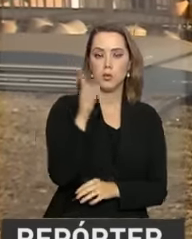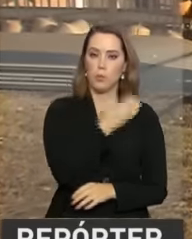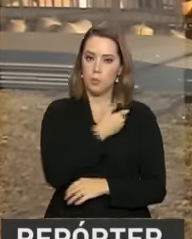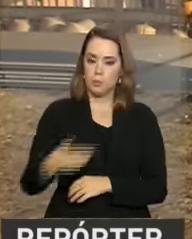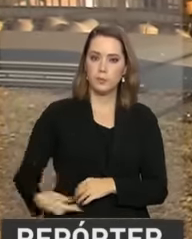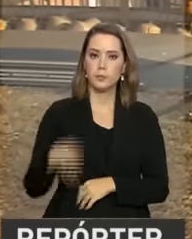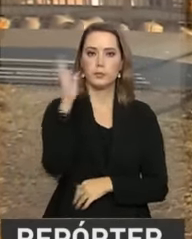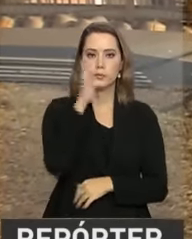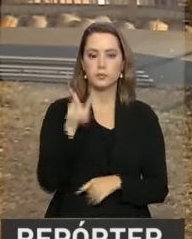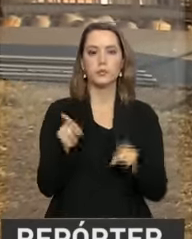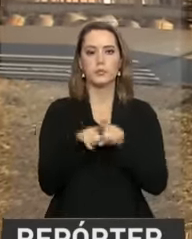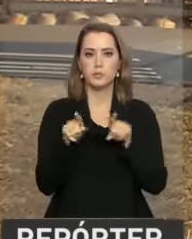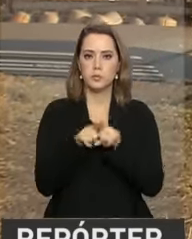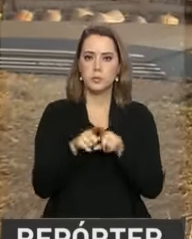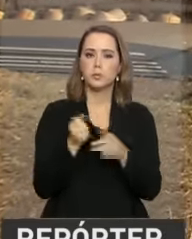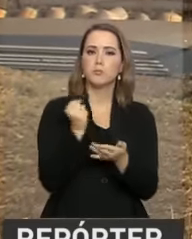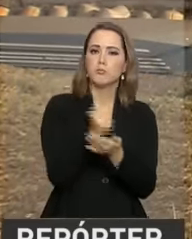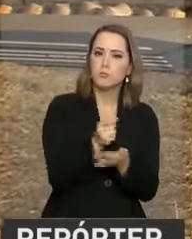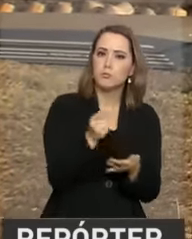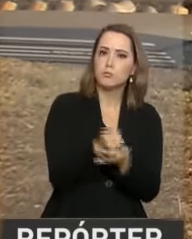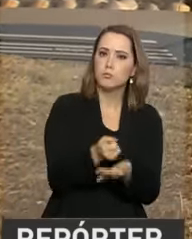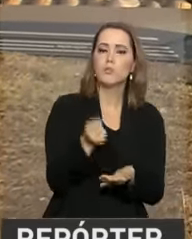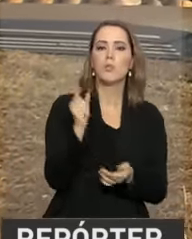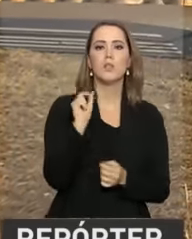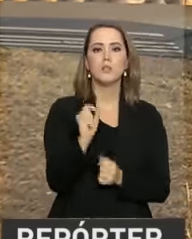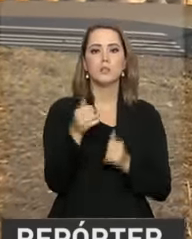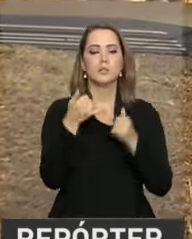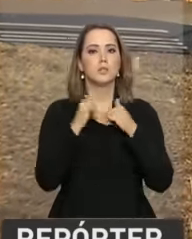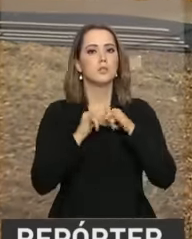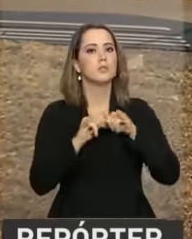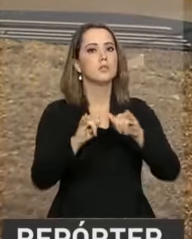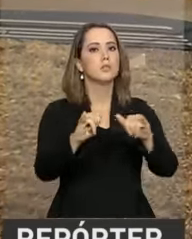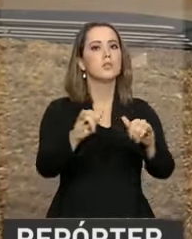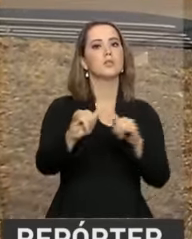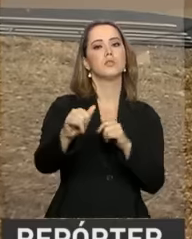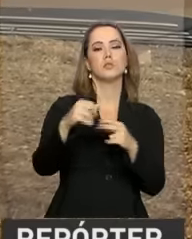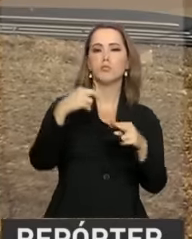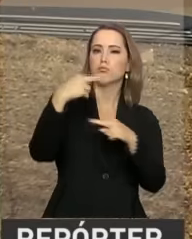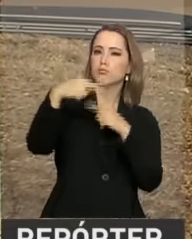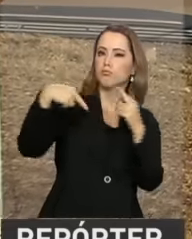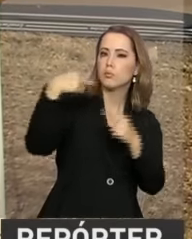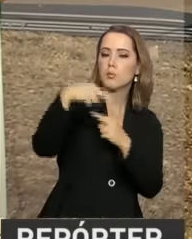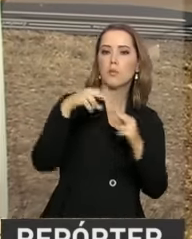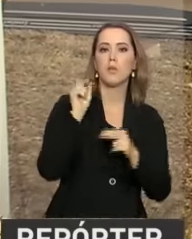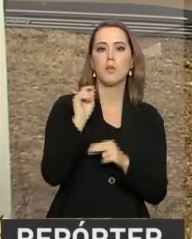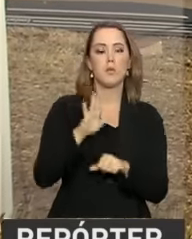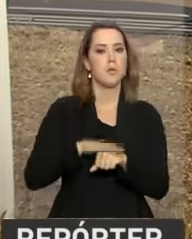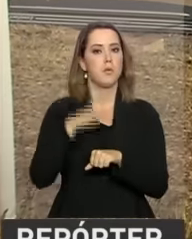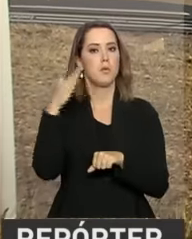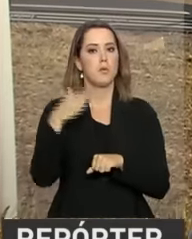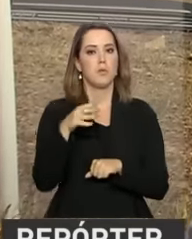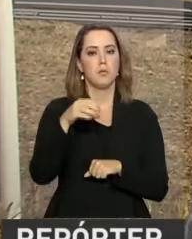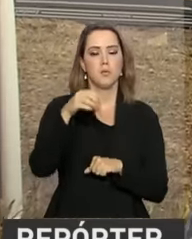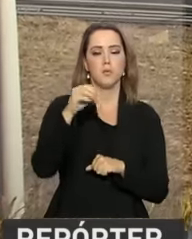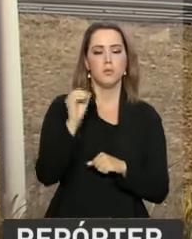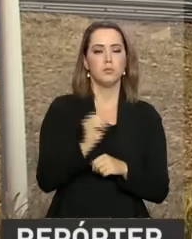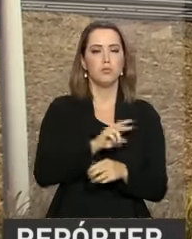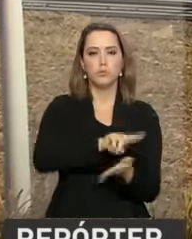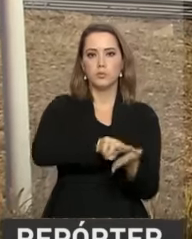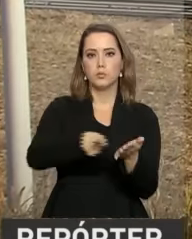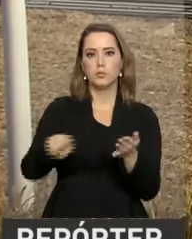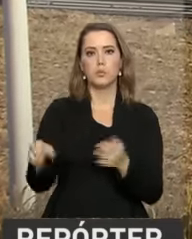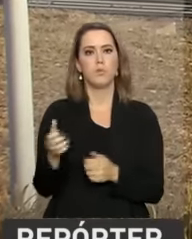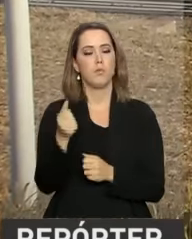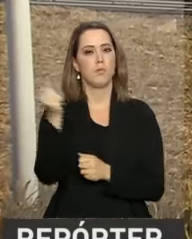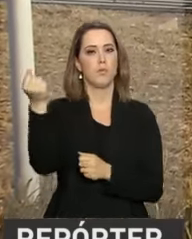energia renovável mais de 41% da matriz energética do país vem de fontes como a água o ar